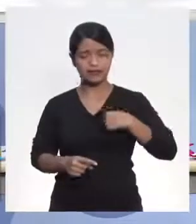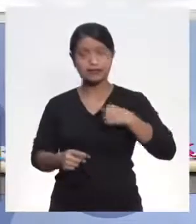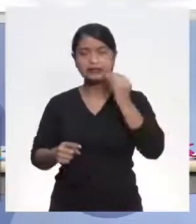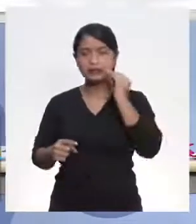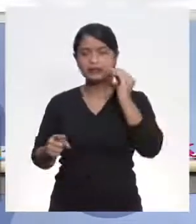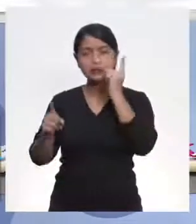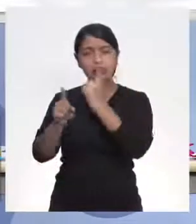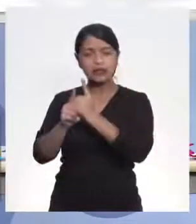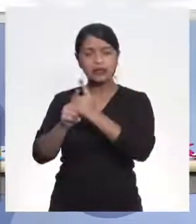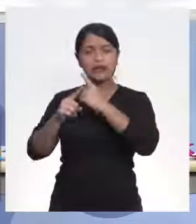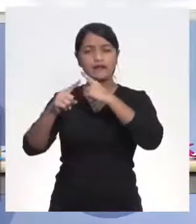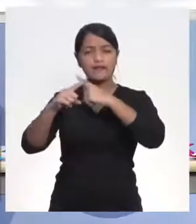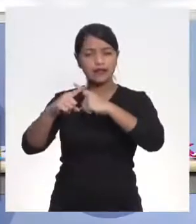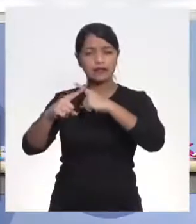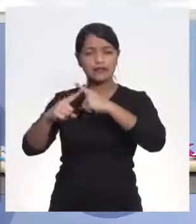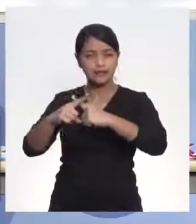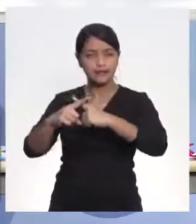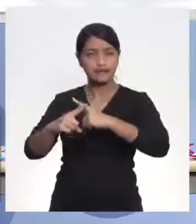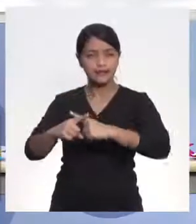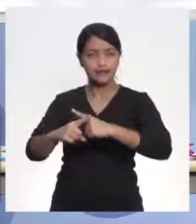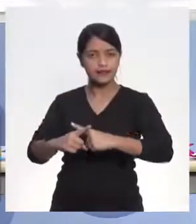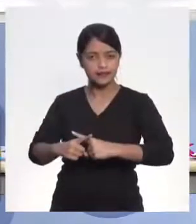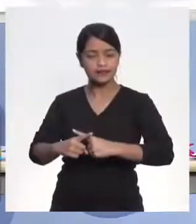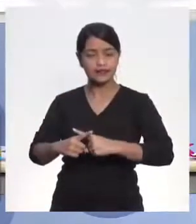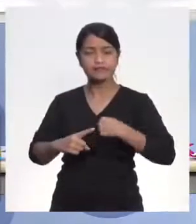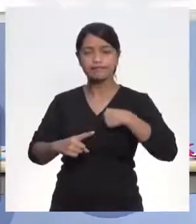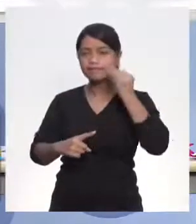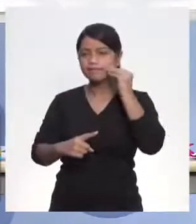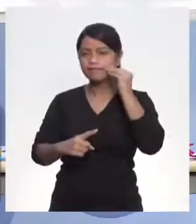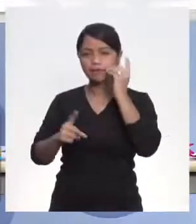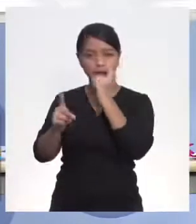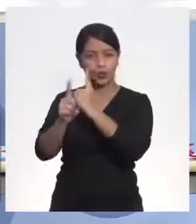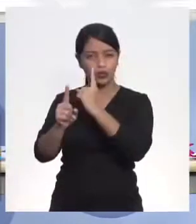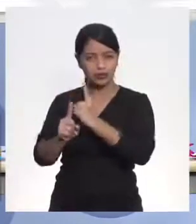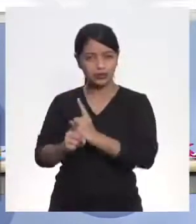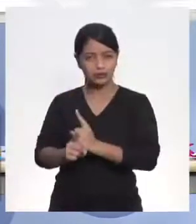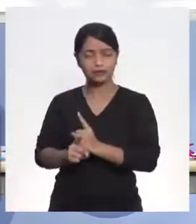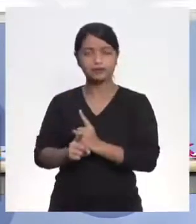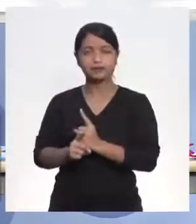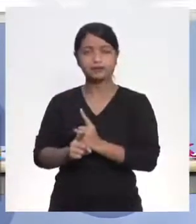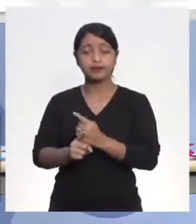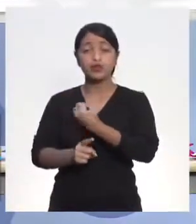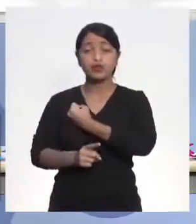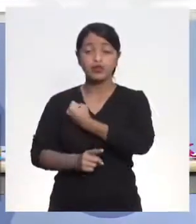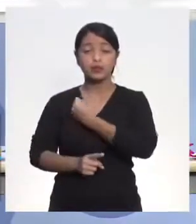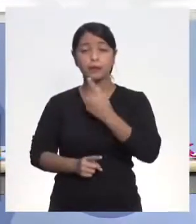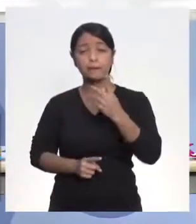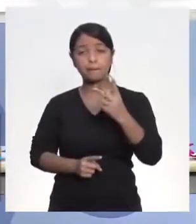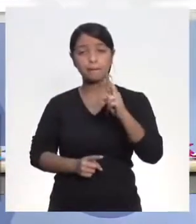pela fatoração, pelos valores, né, pelos fatores primos,